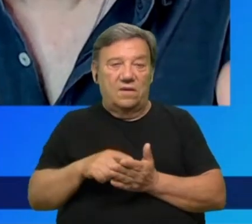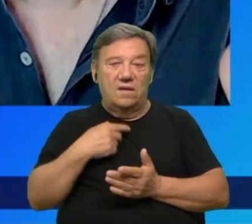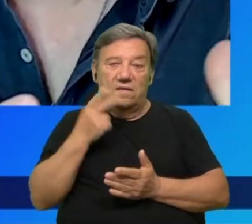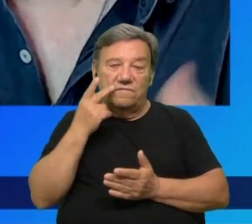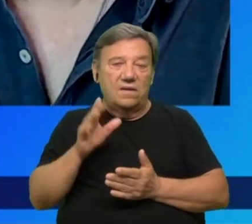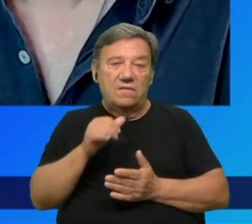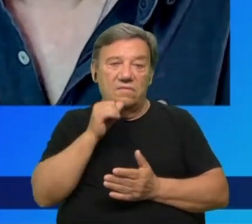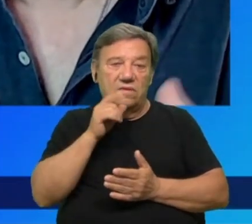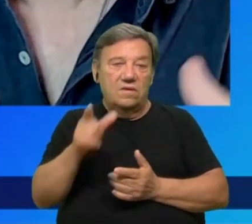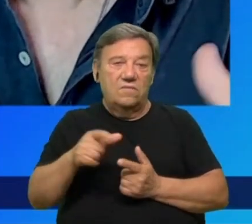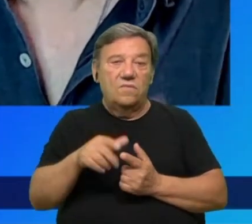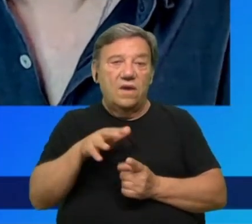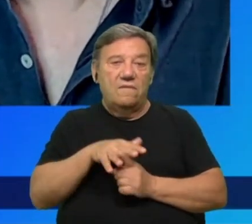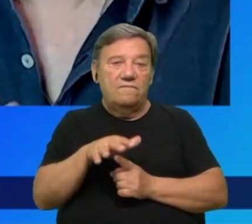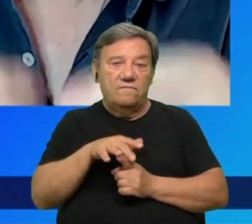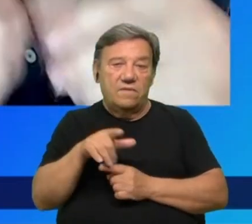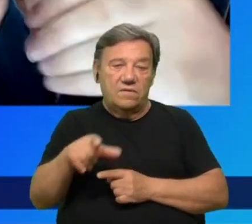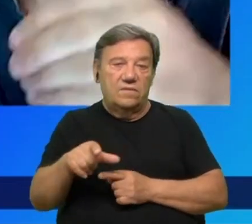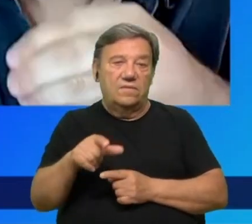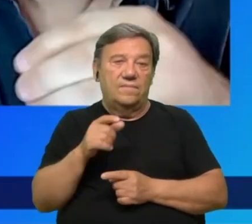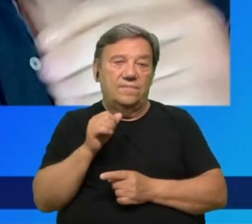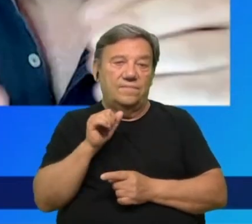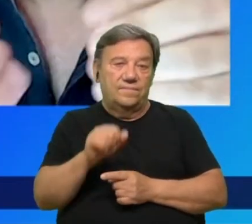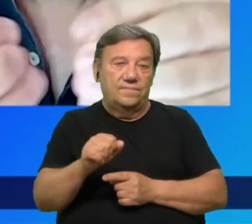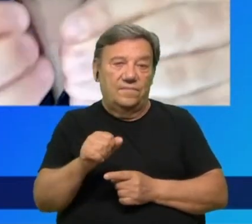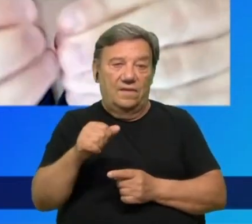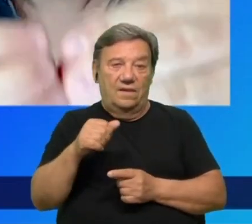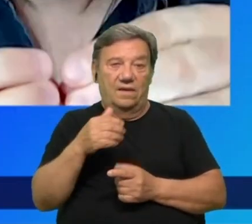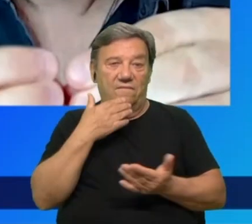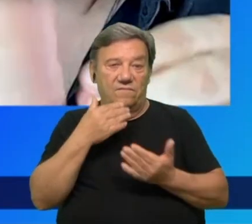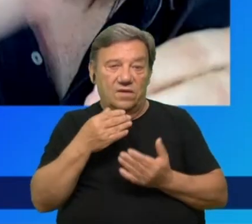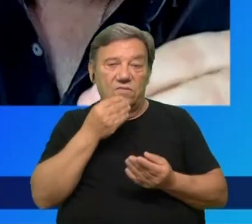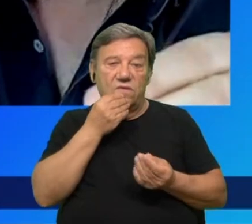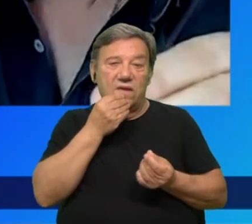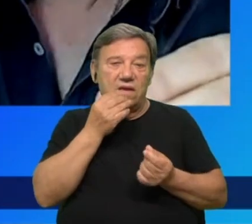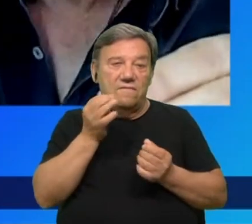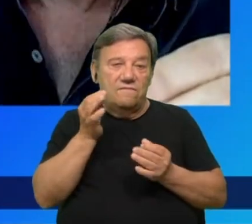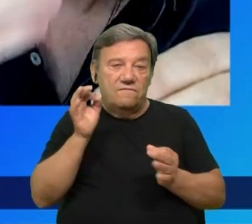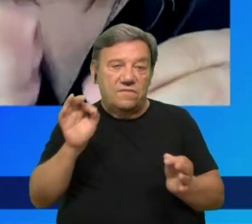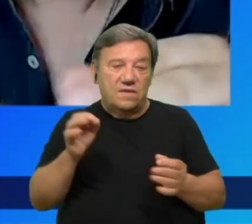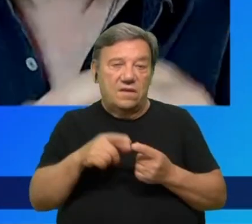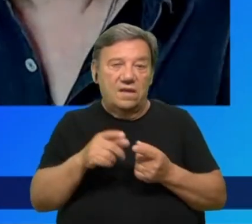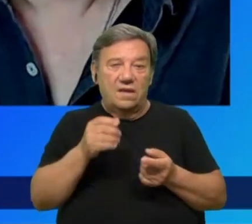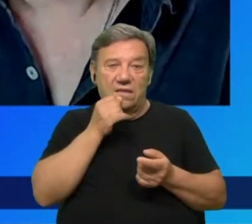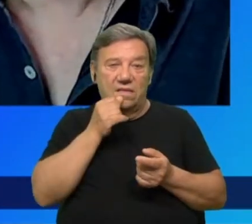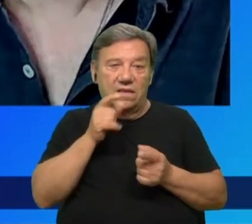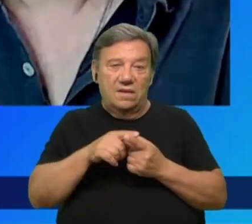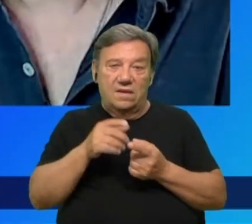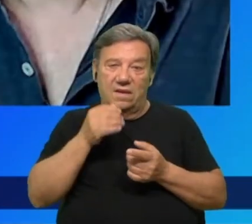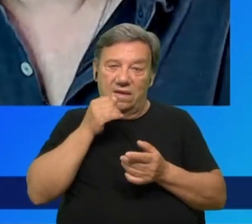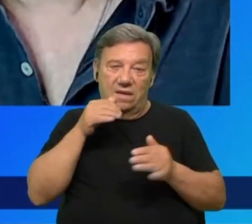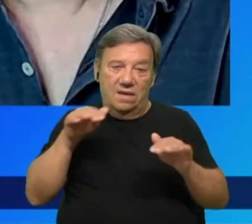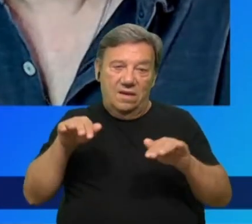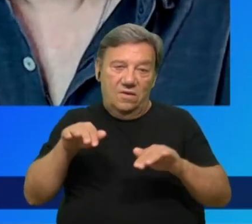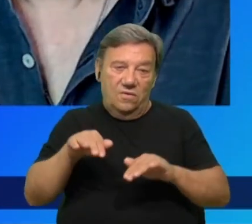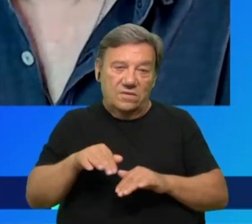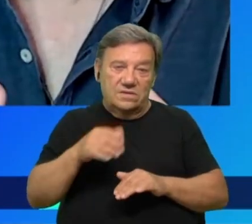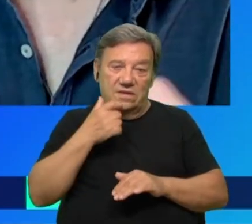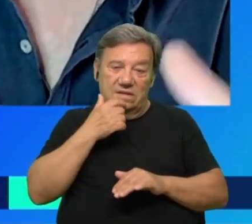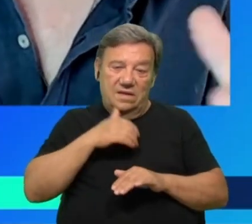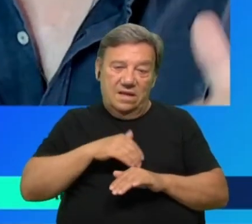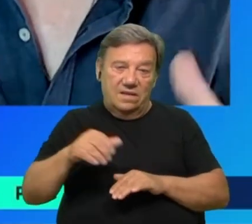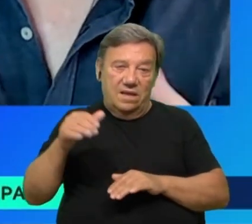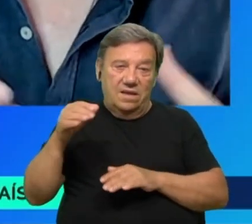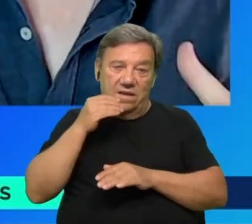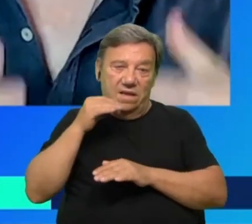é, sobretudo, o efeito de vento e de areia fina a deslizar por estas encostas destas crateras